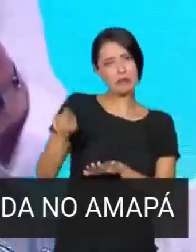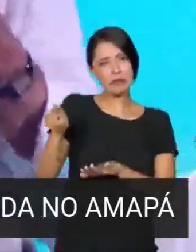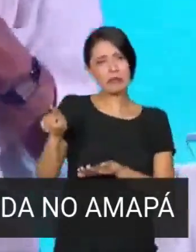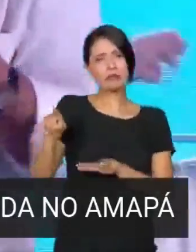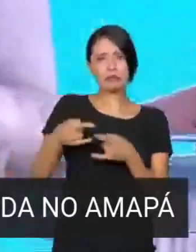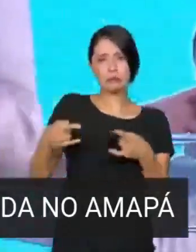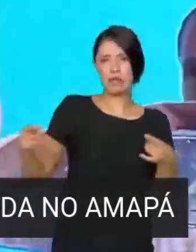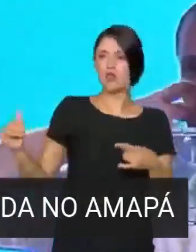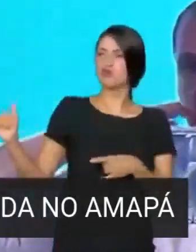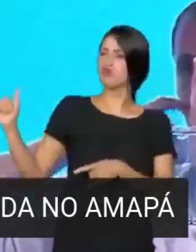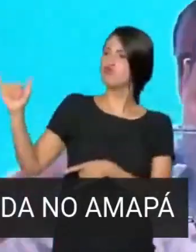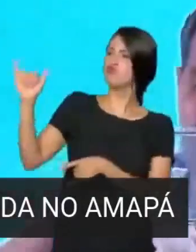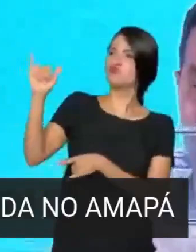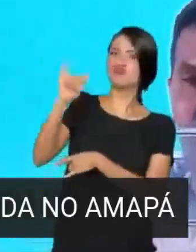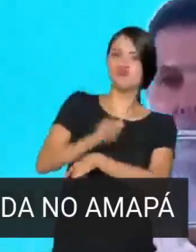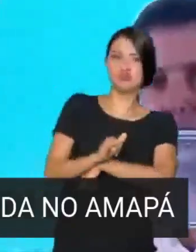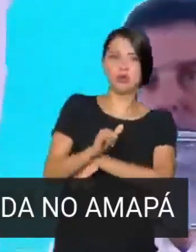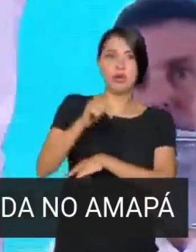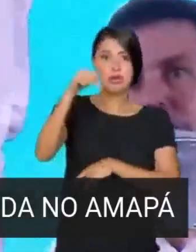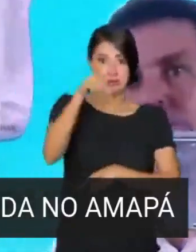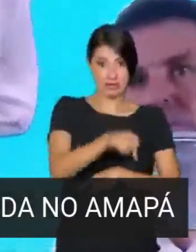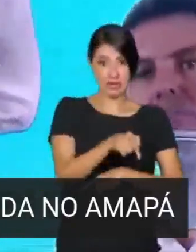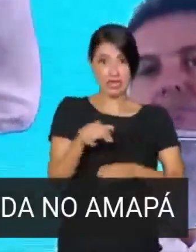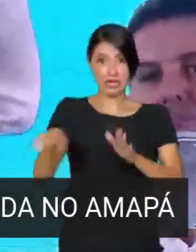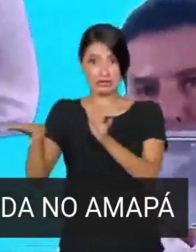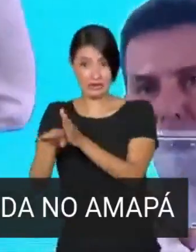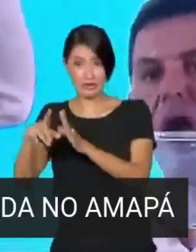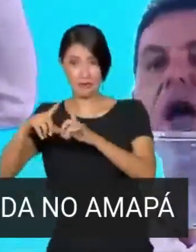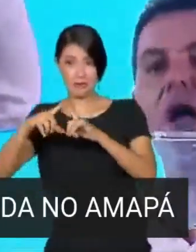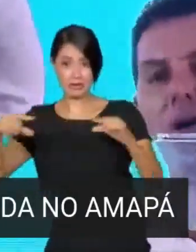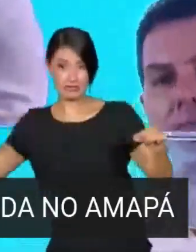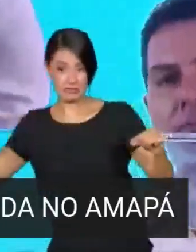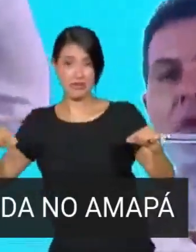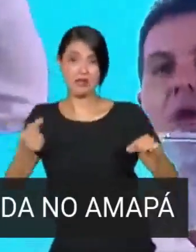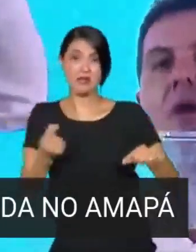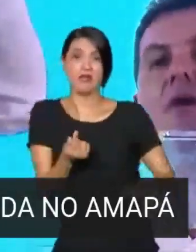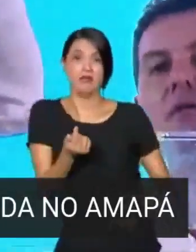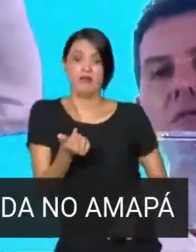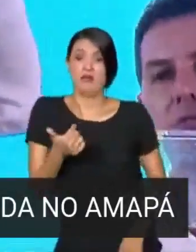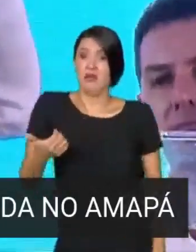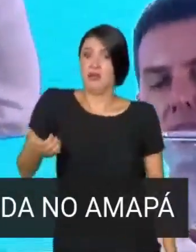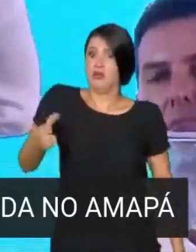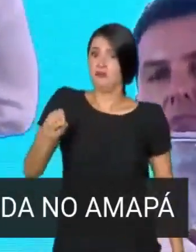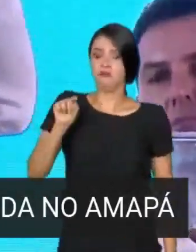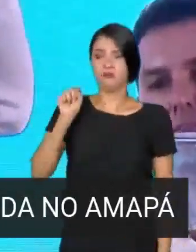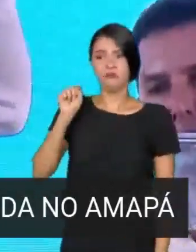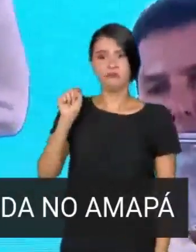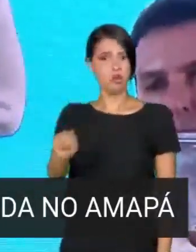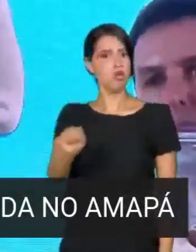de avião daqui para Brasília chega a custar 10 mil reais.